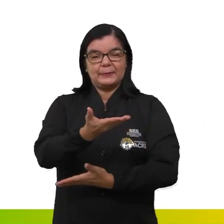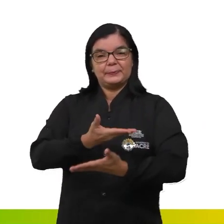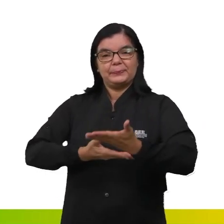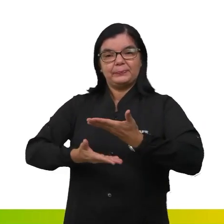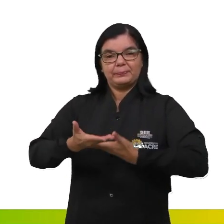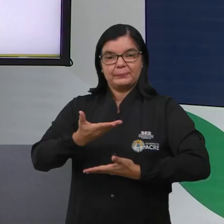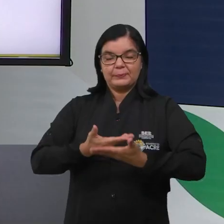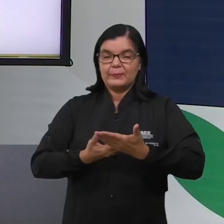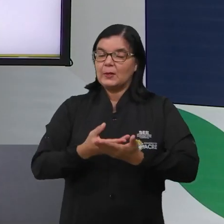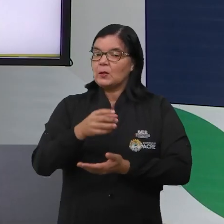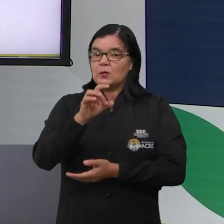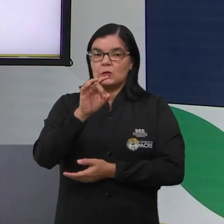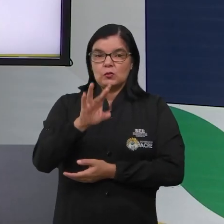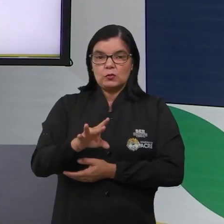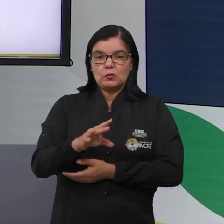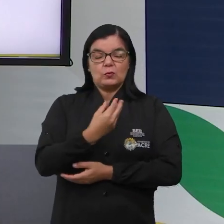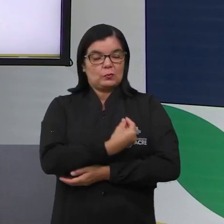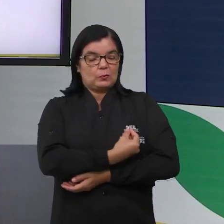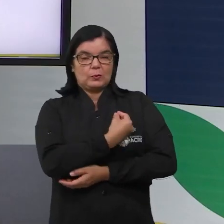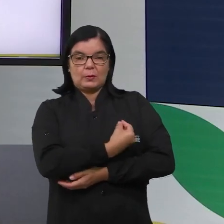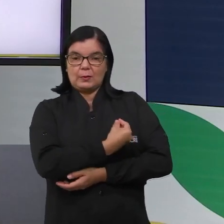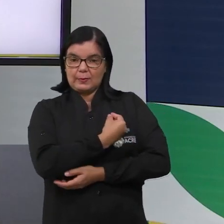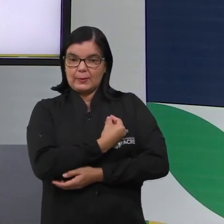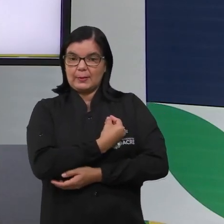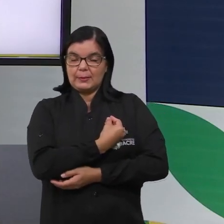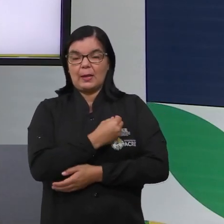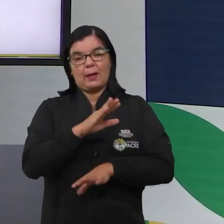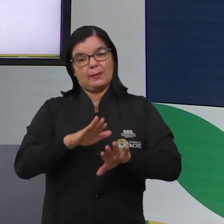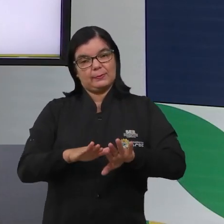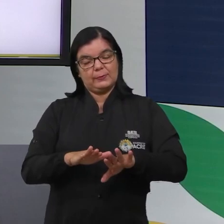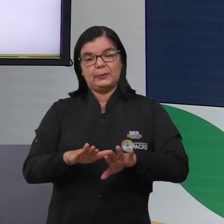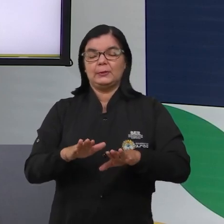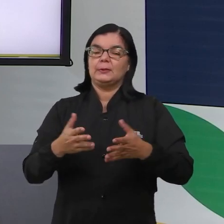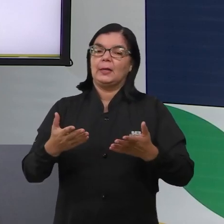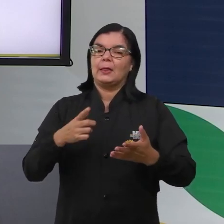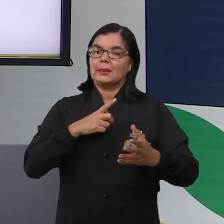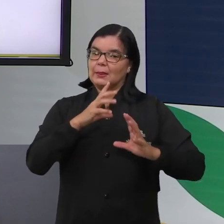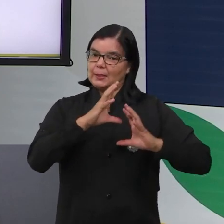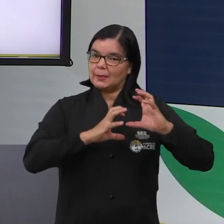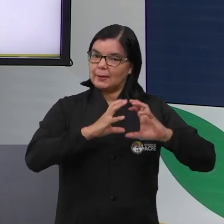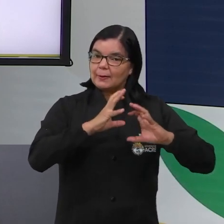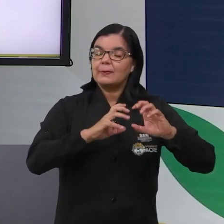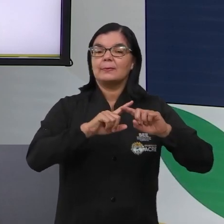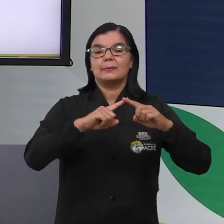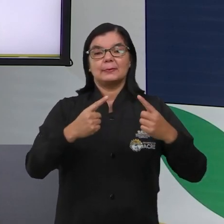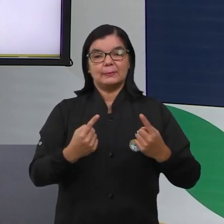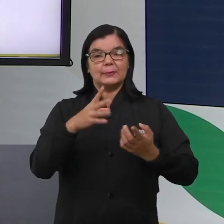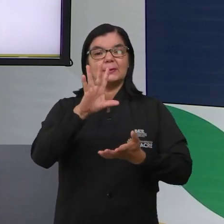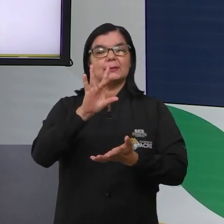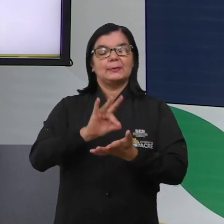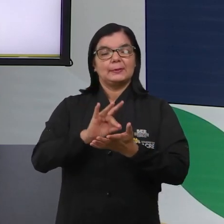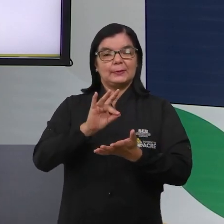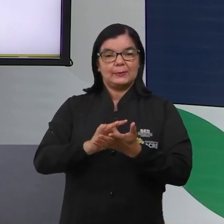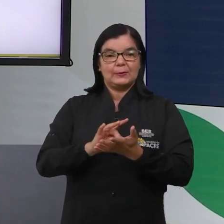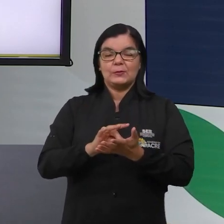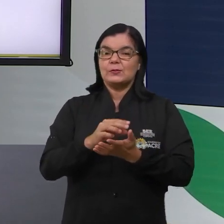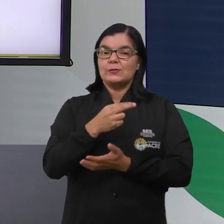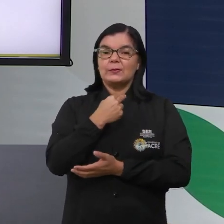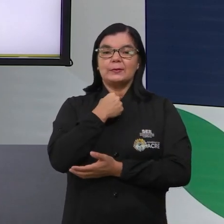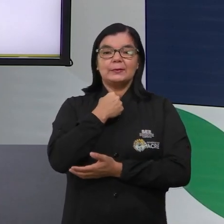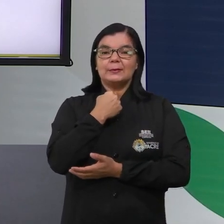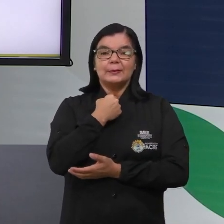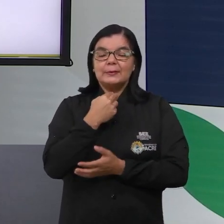interagindo. Nem sempre essa convivência é pacífica, às vezes também tem conflitos, mas a verdade é que a gente não